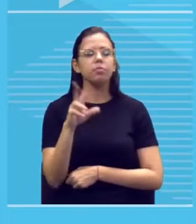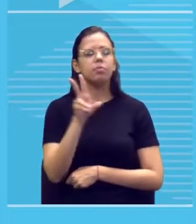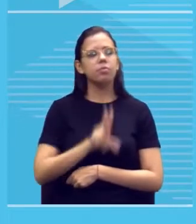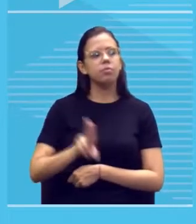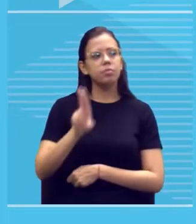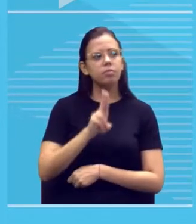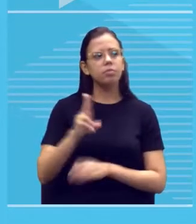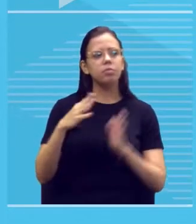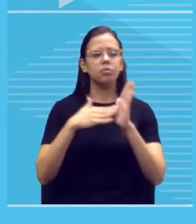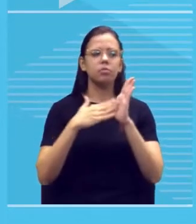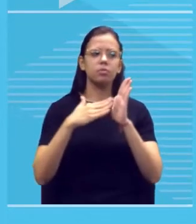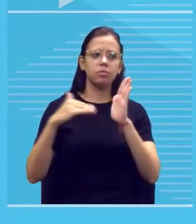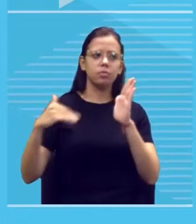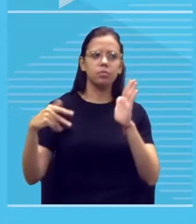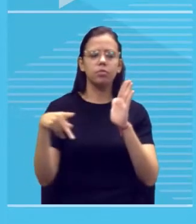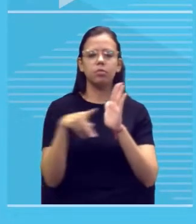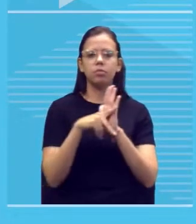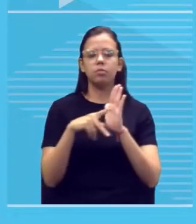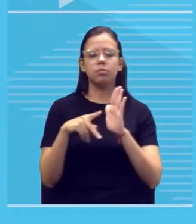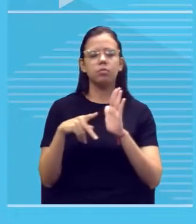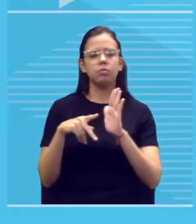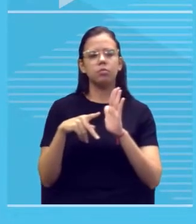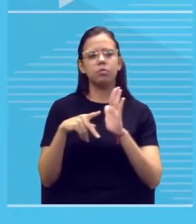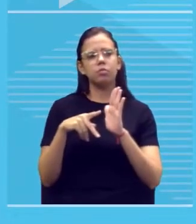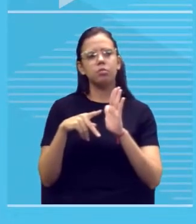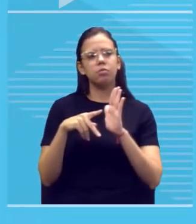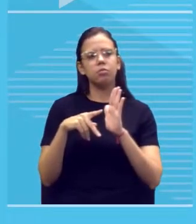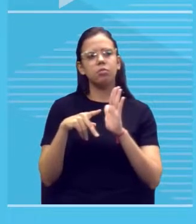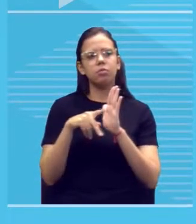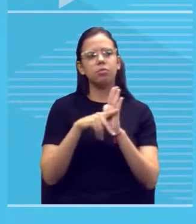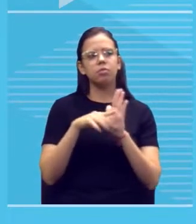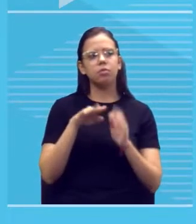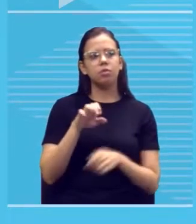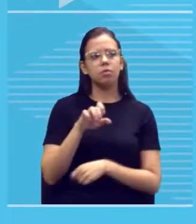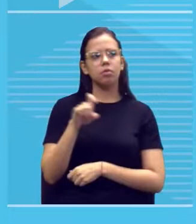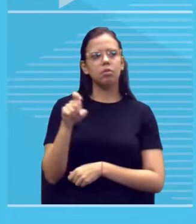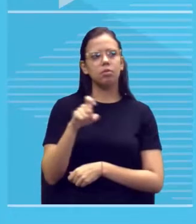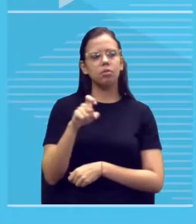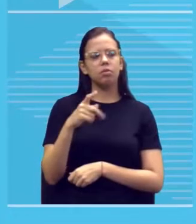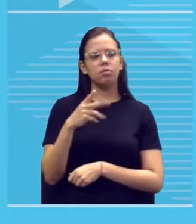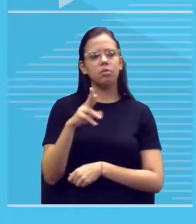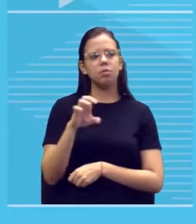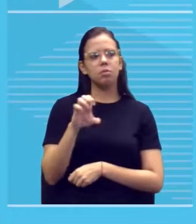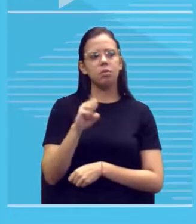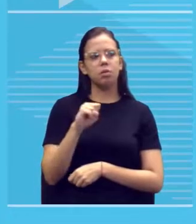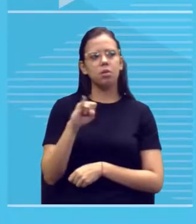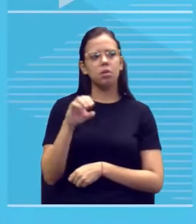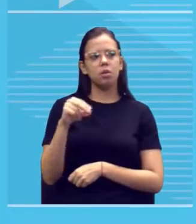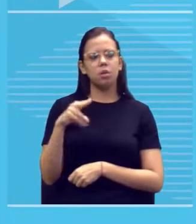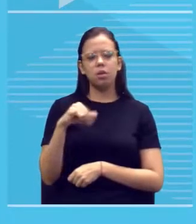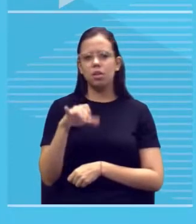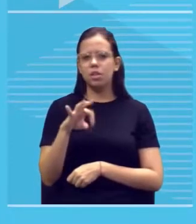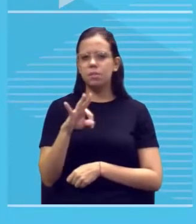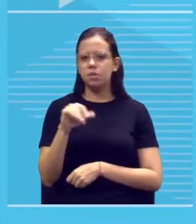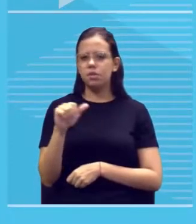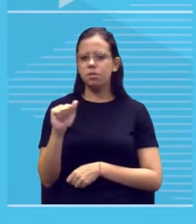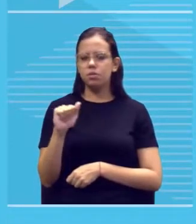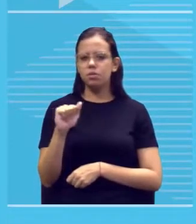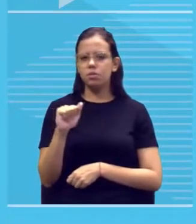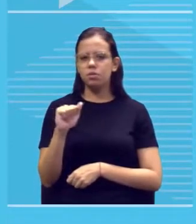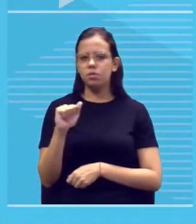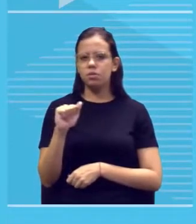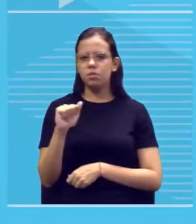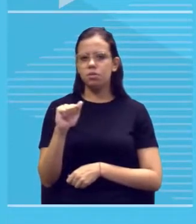sobre expressionismo em outra aula mas sobre essa estética expressionista do brest a gente vai falar um pouco mais adiante